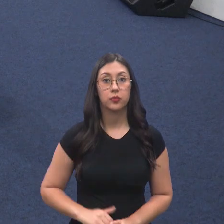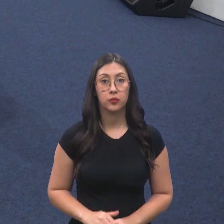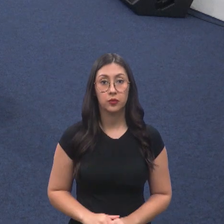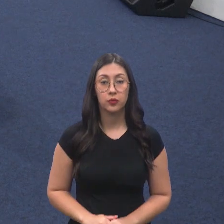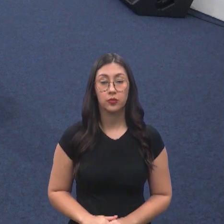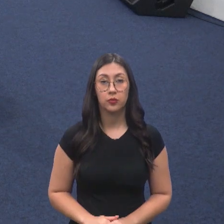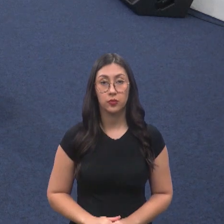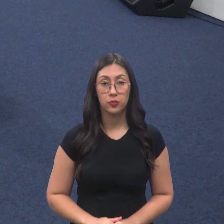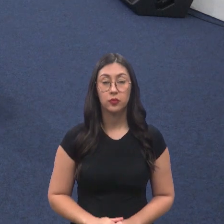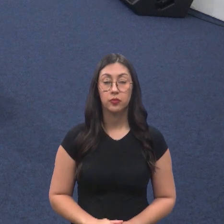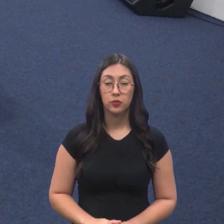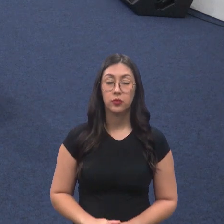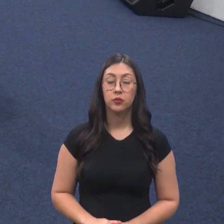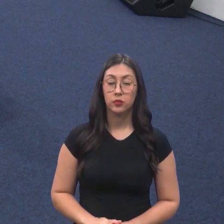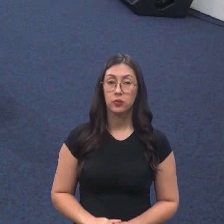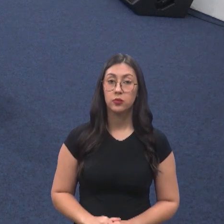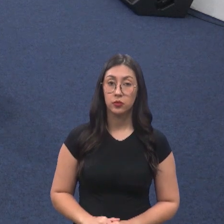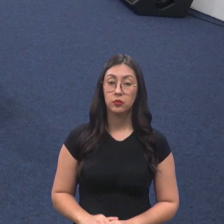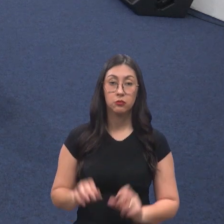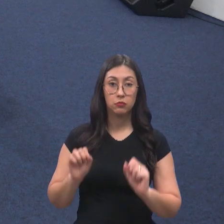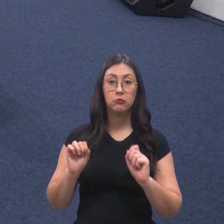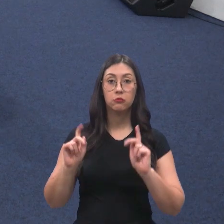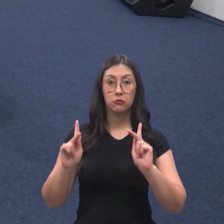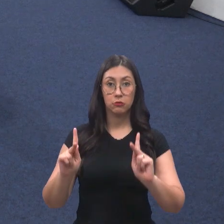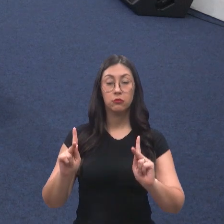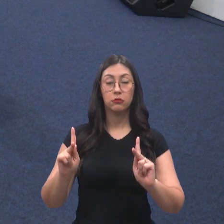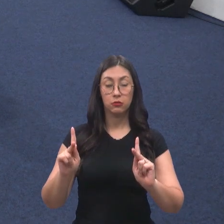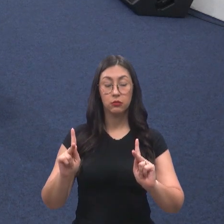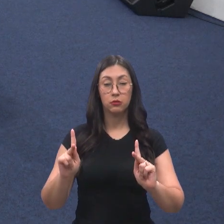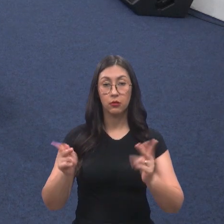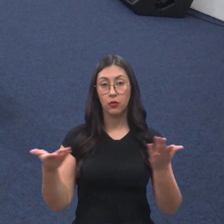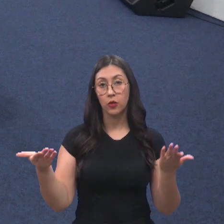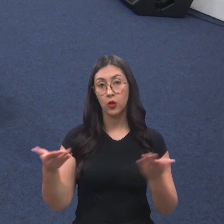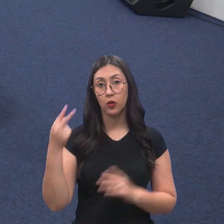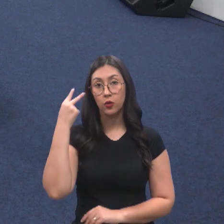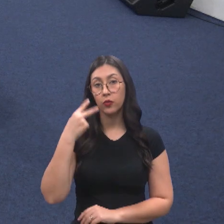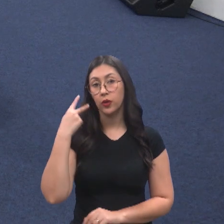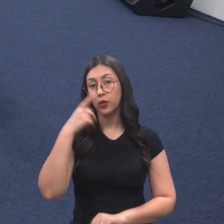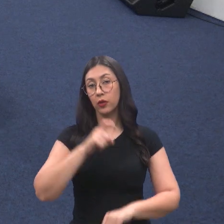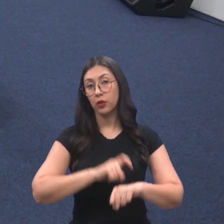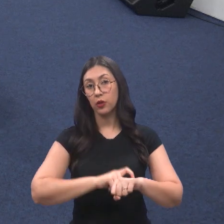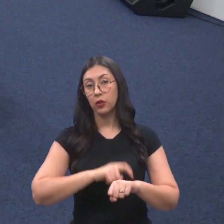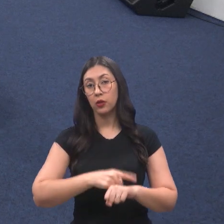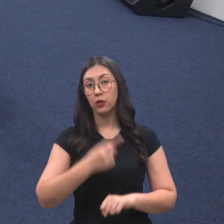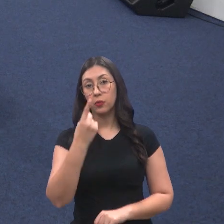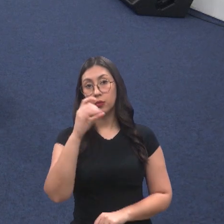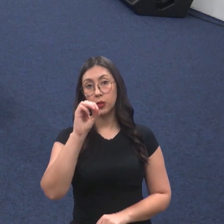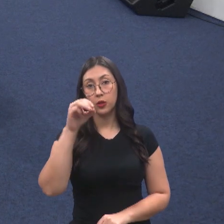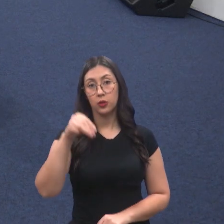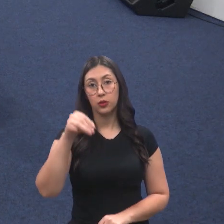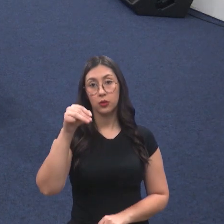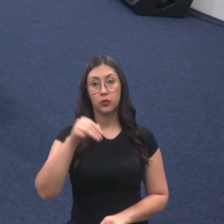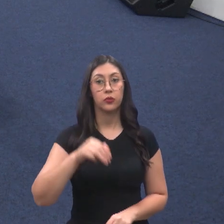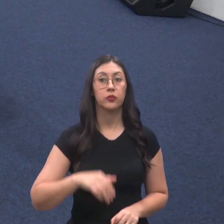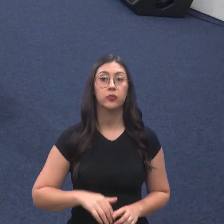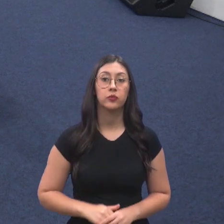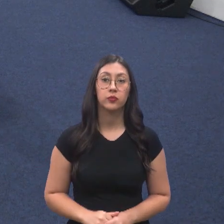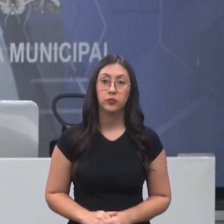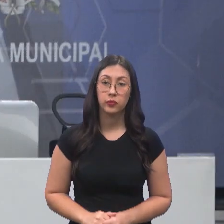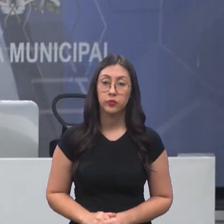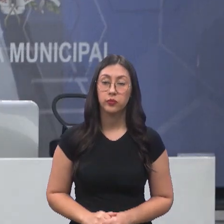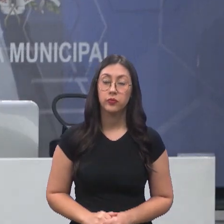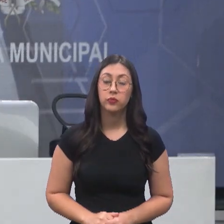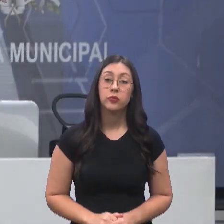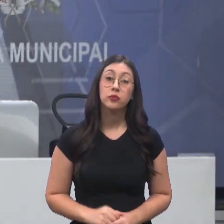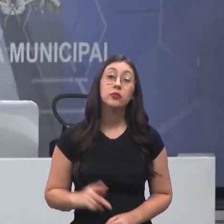Atendendo ao pedido do líder do PSD, o vereador passa a ter o tempo de 10 minutos. Senhor